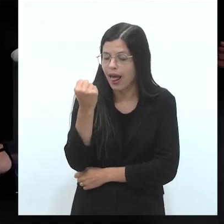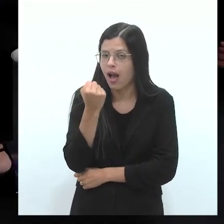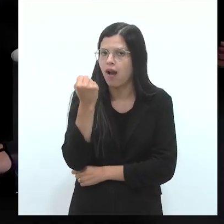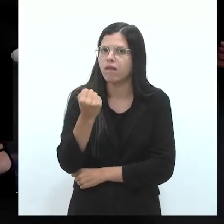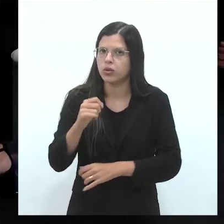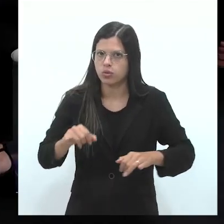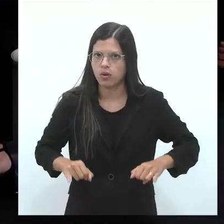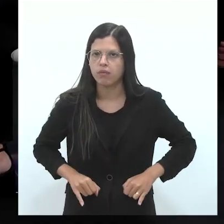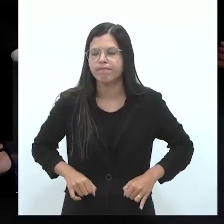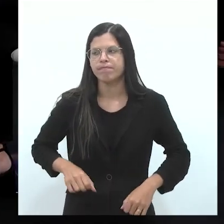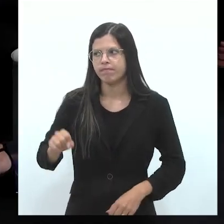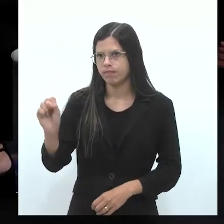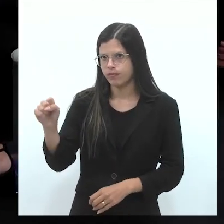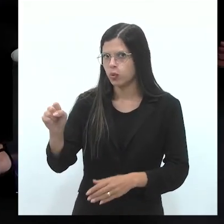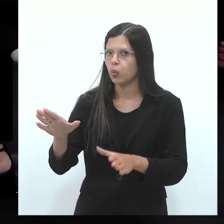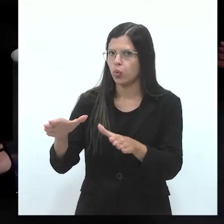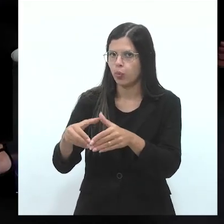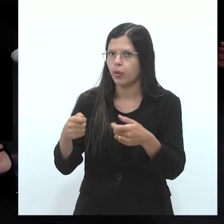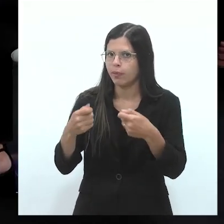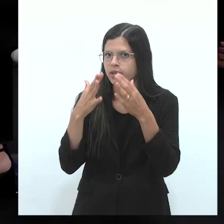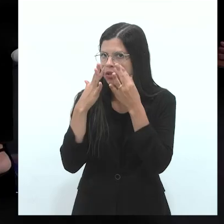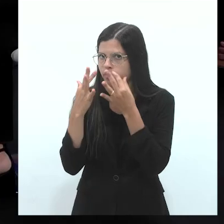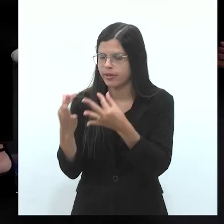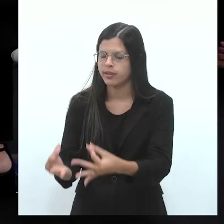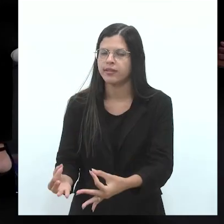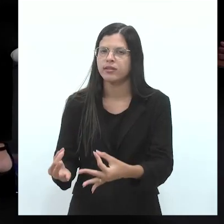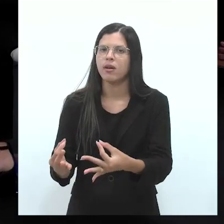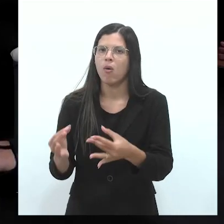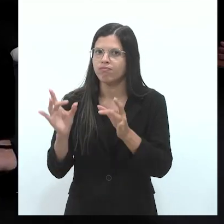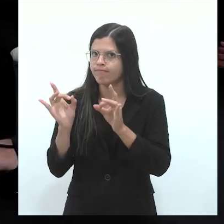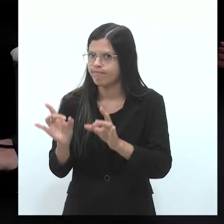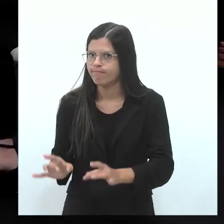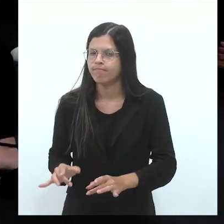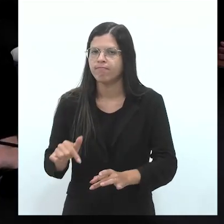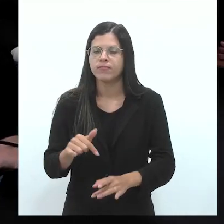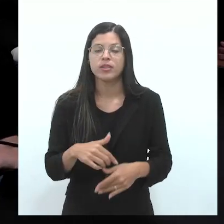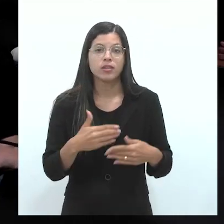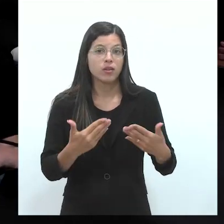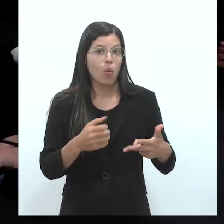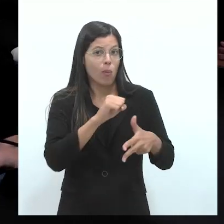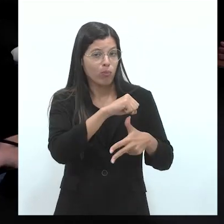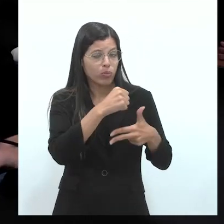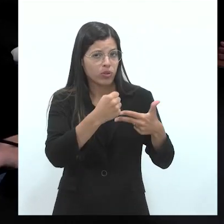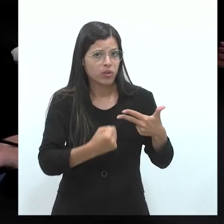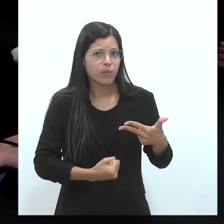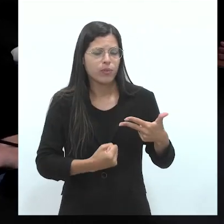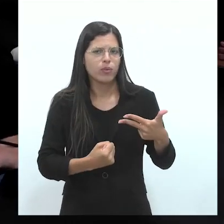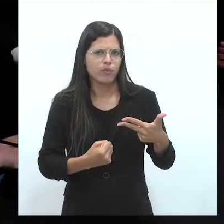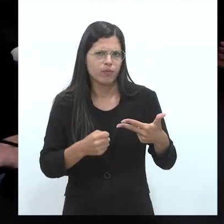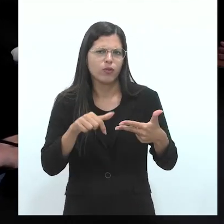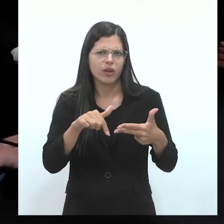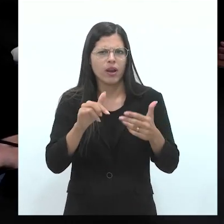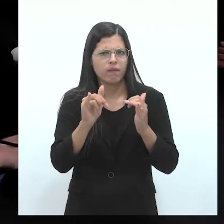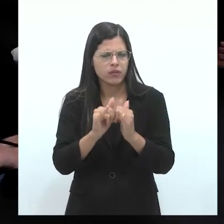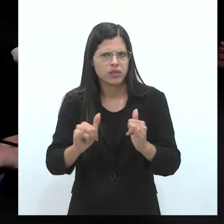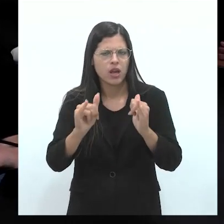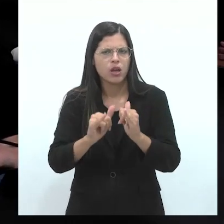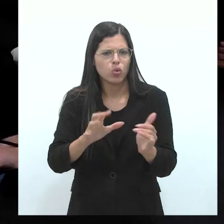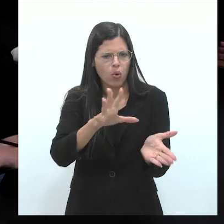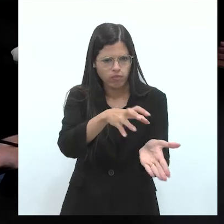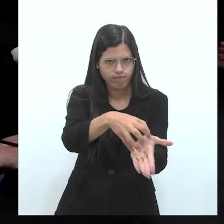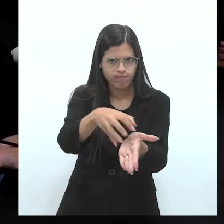que precisam ter uma atenção especial durante esses eventos. E aí cabe, no caso, ao poder público, foi anunciado até essa semana,